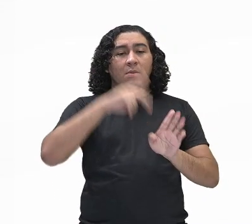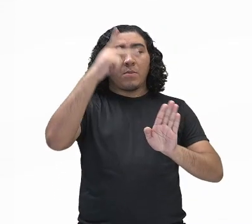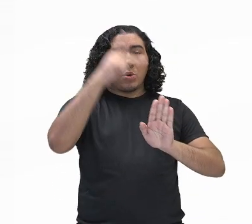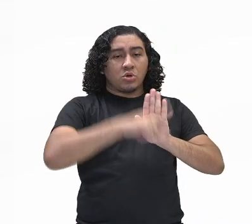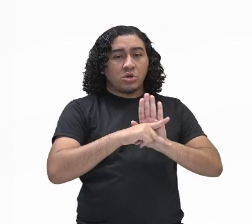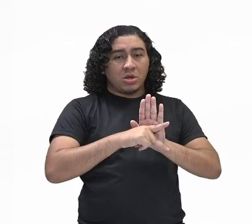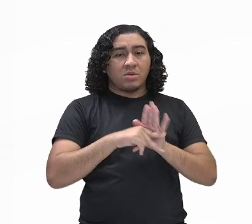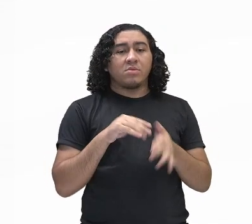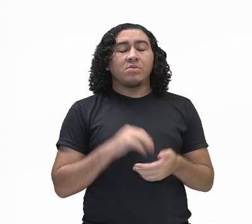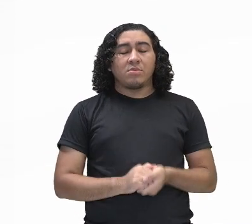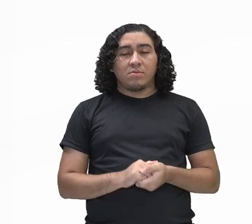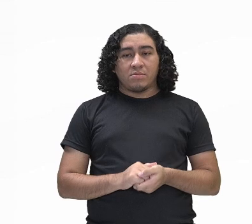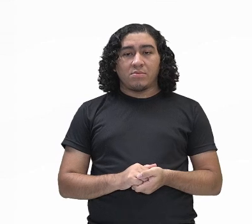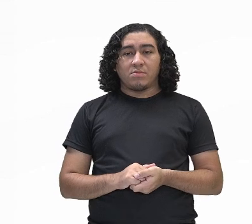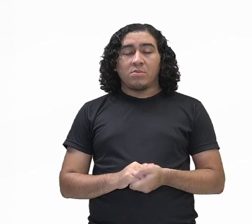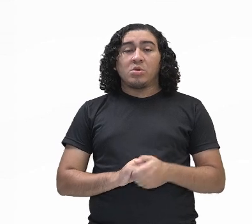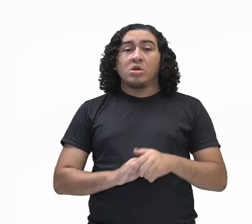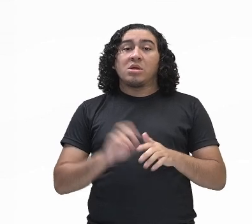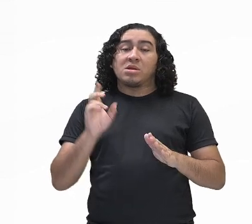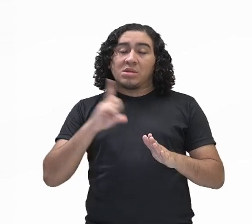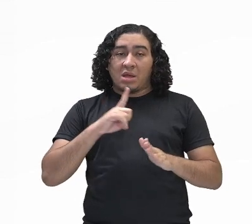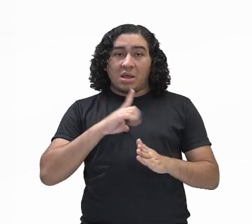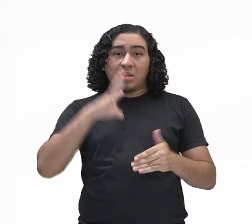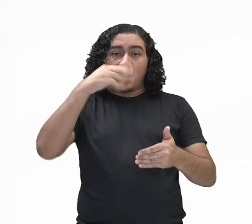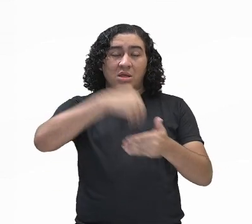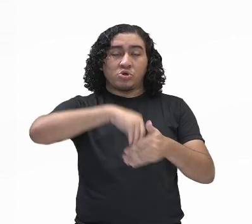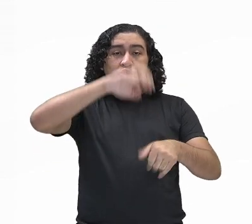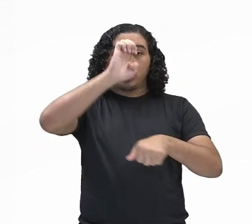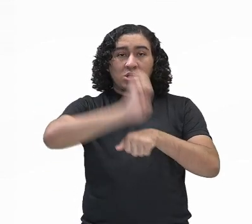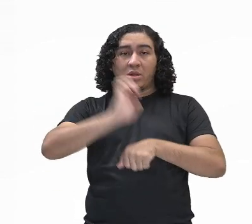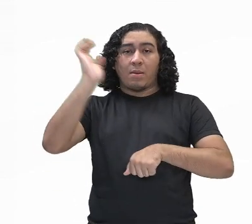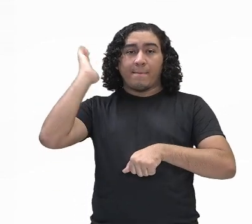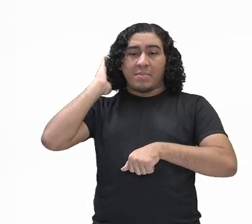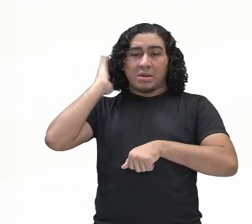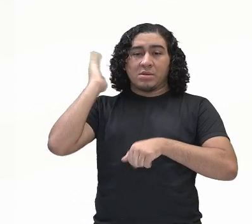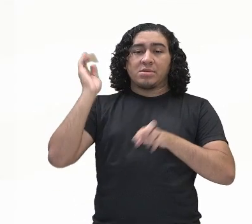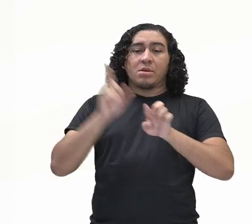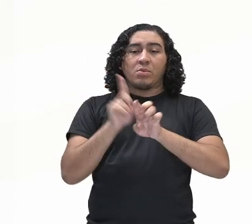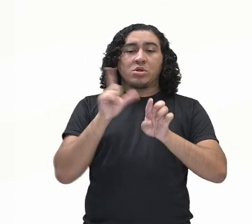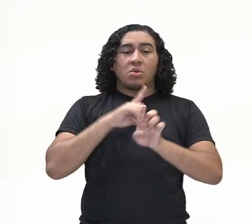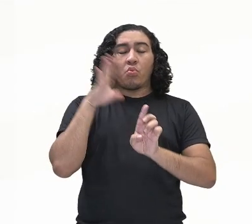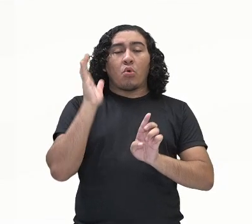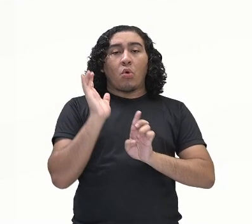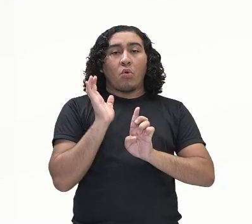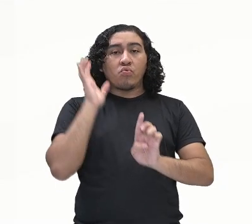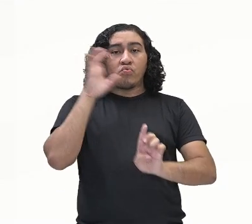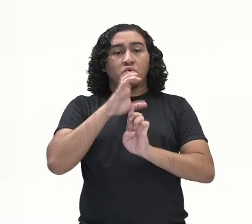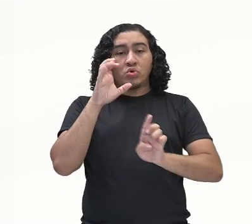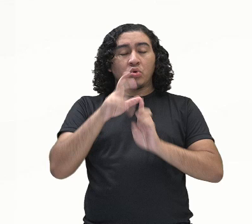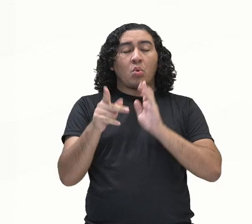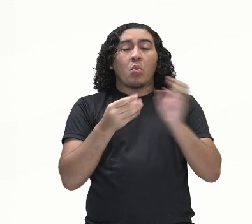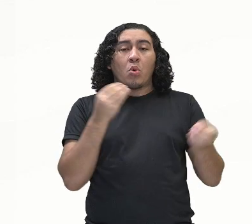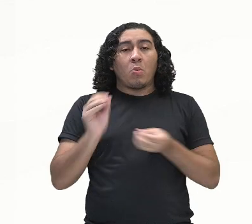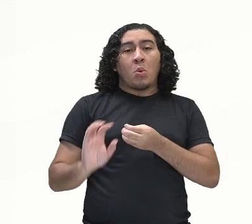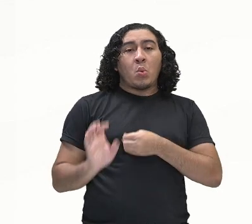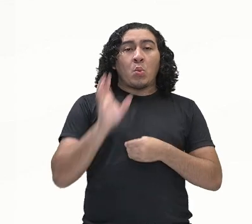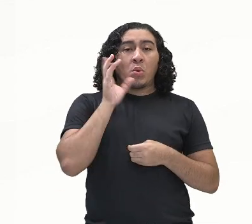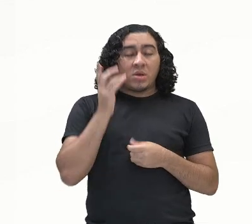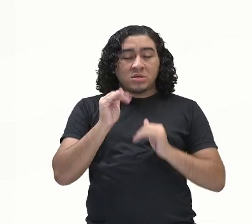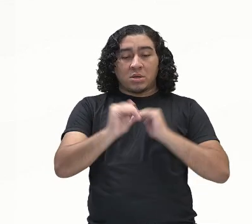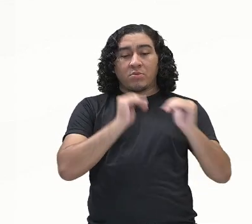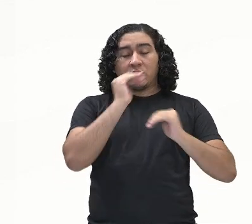suas cidades-empresas no estado do Pará, que também influenciou para esse processo de crescimento de urbanização,